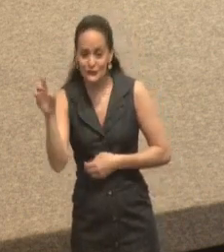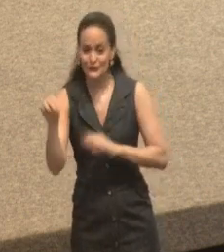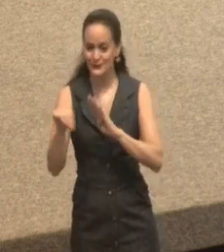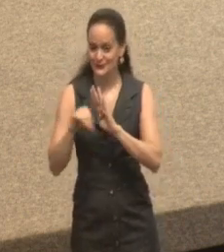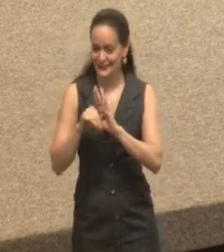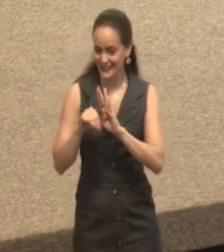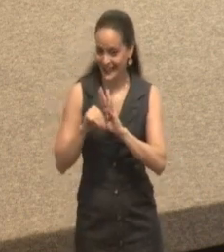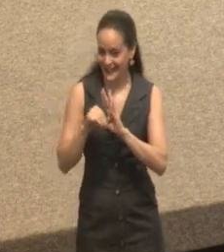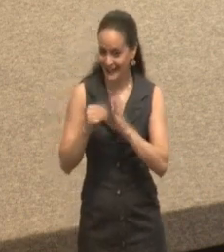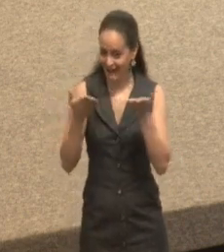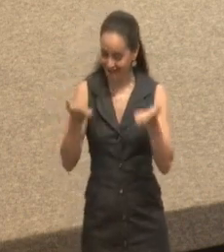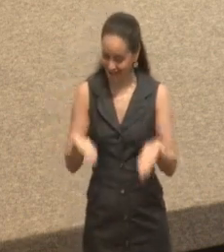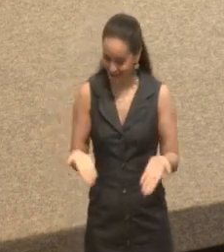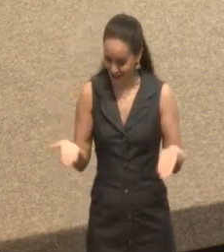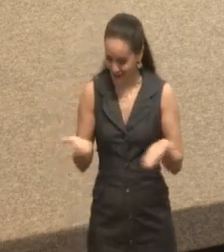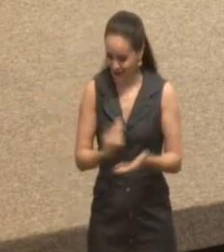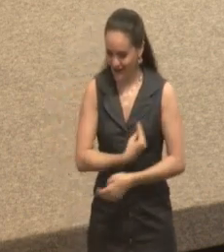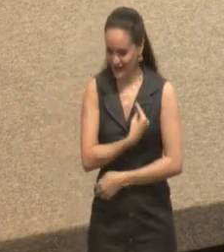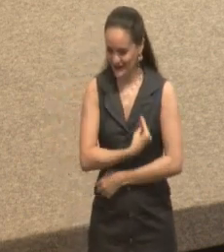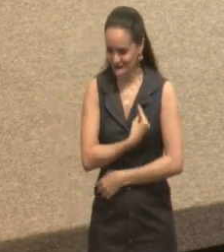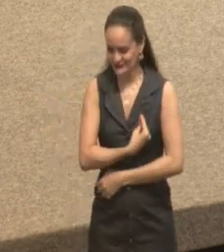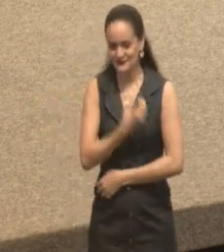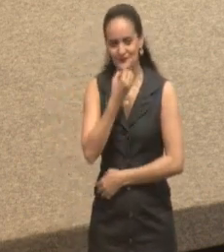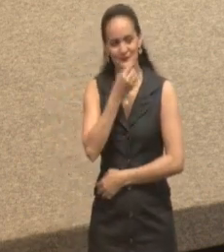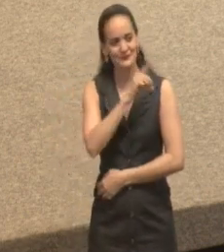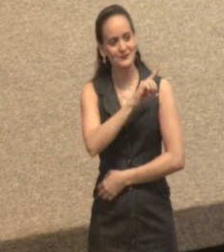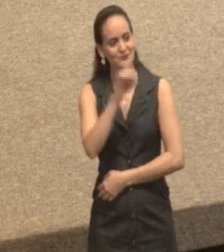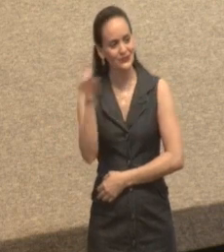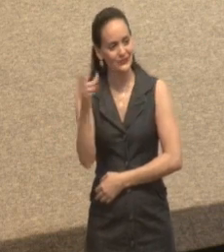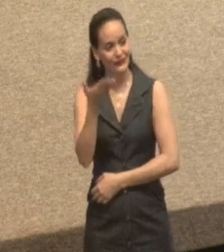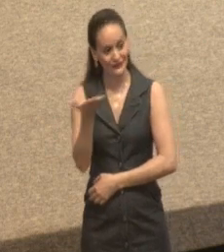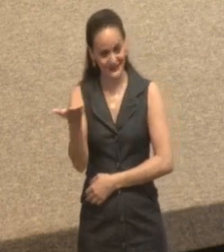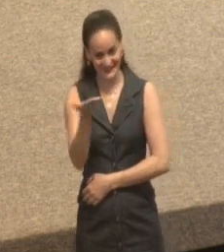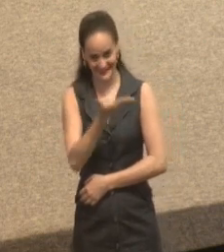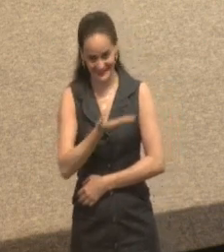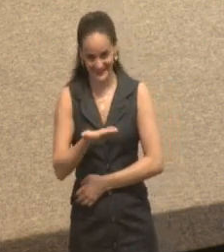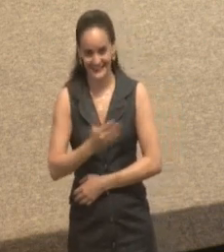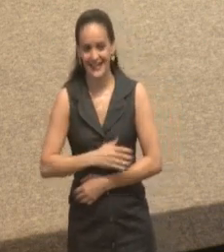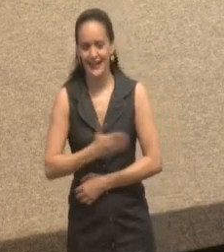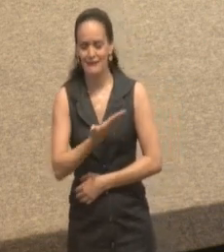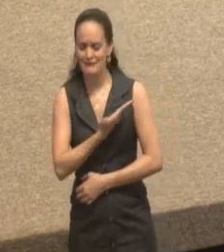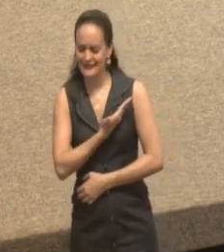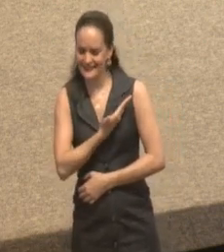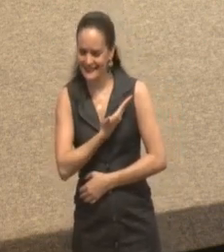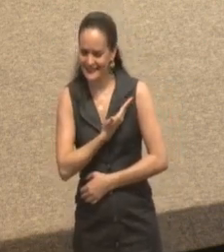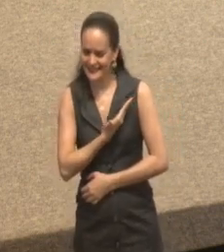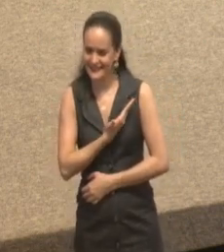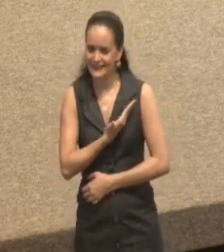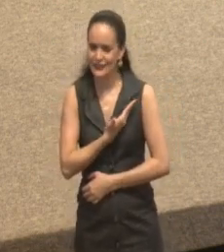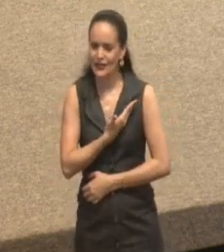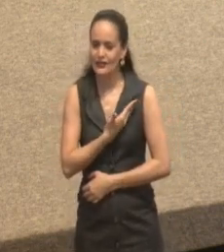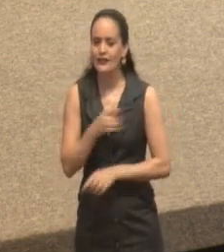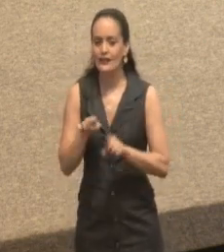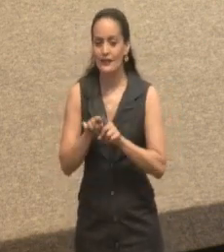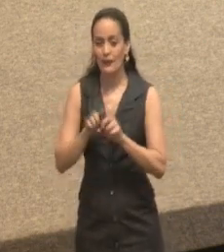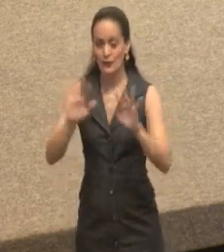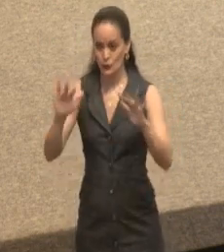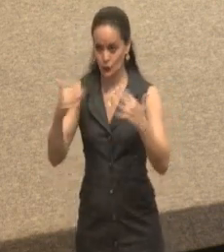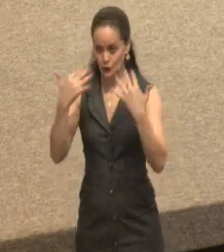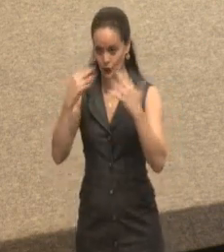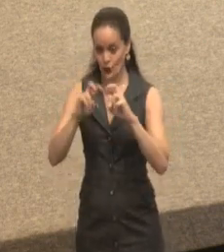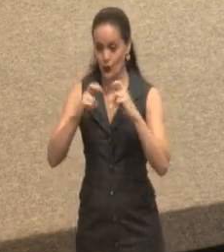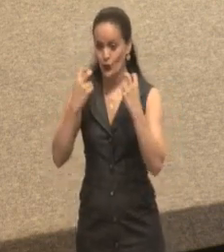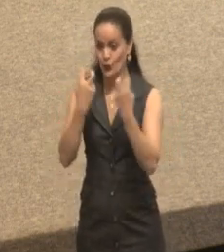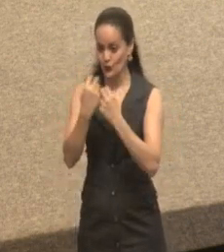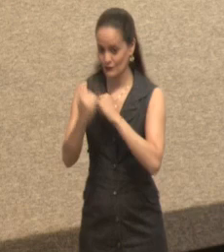Memorial, aqui presente. Bom dia a você, querido irmão, amigo, que nos acompanha pela internet,